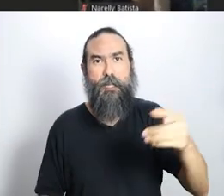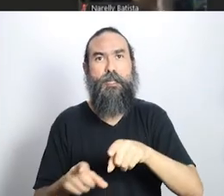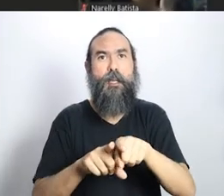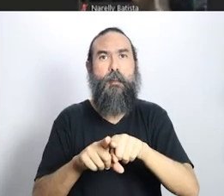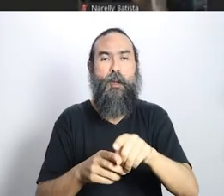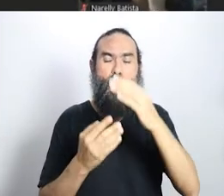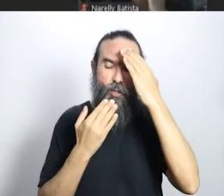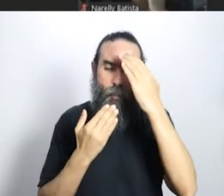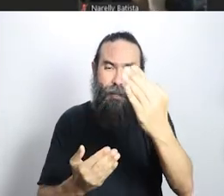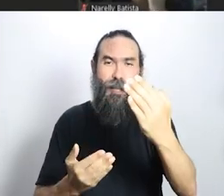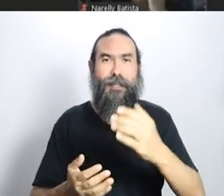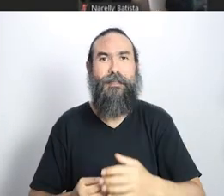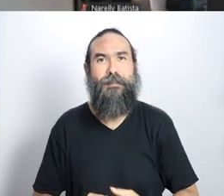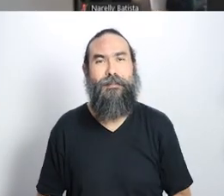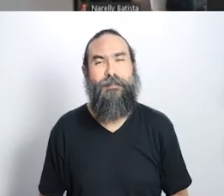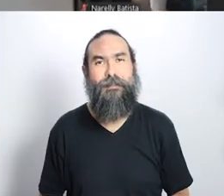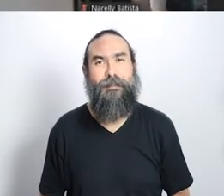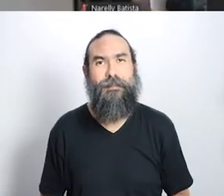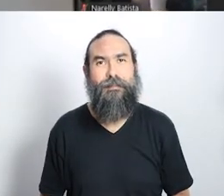irmãos.